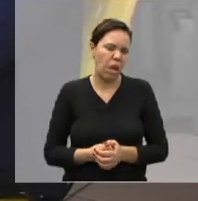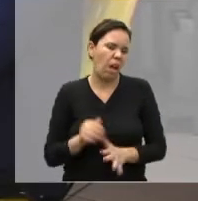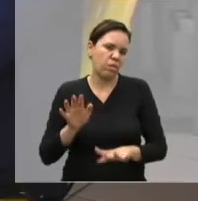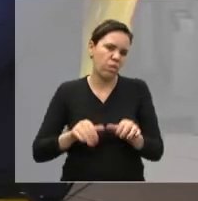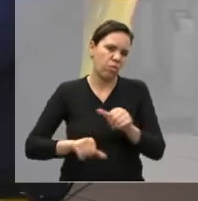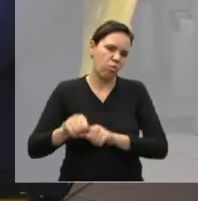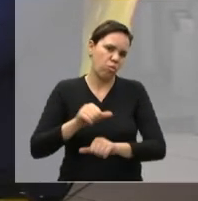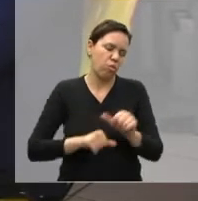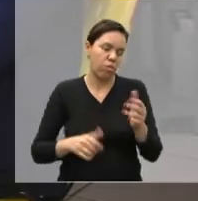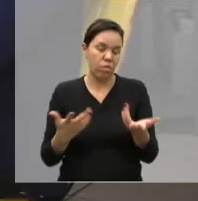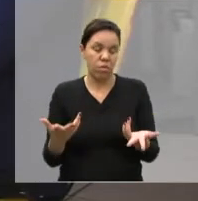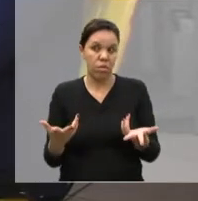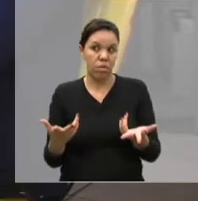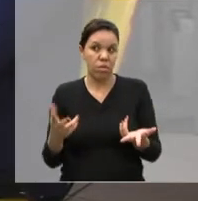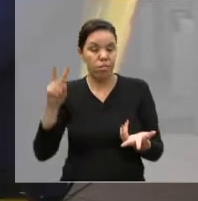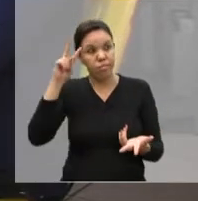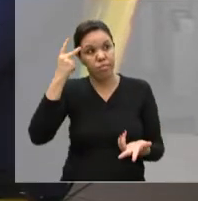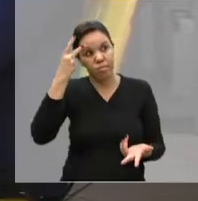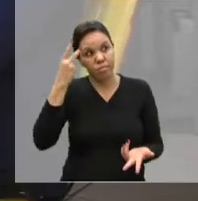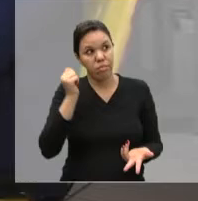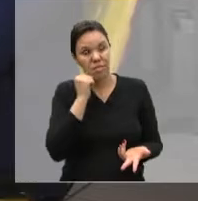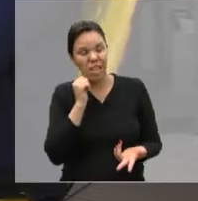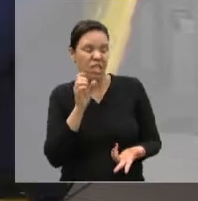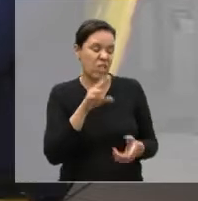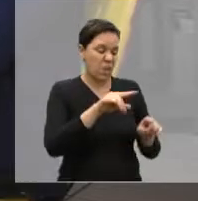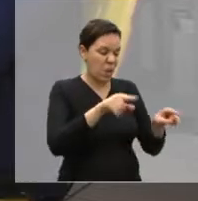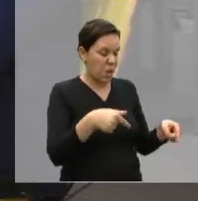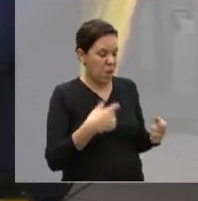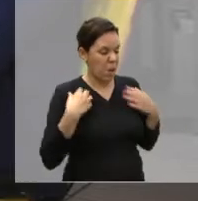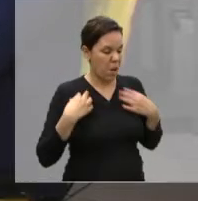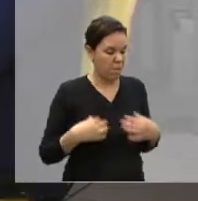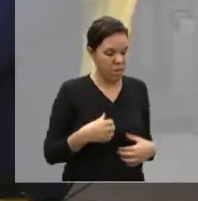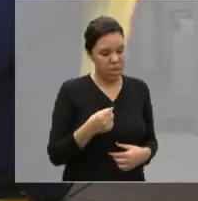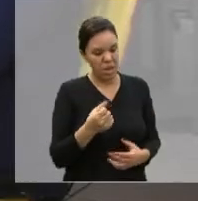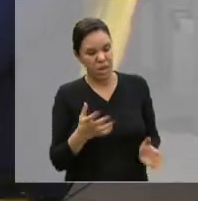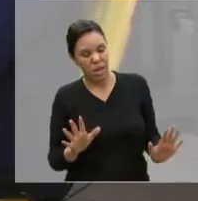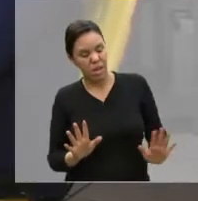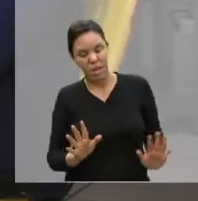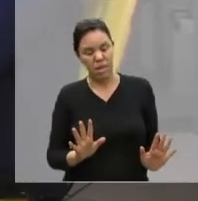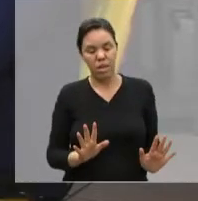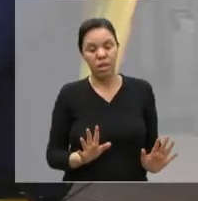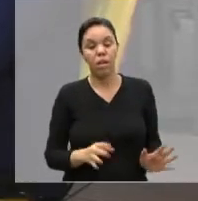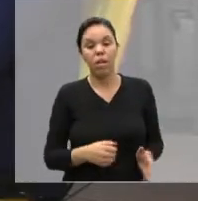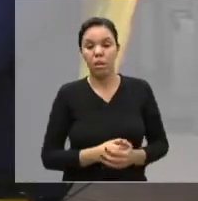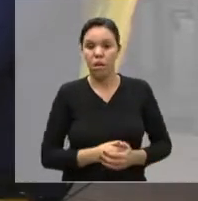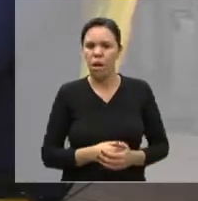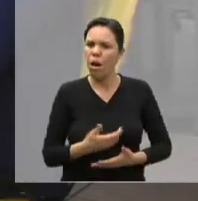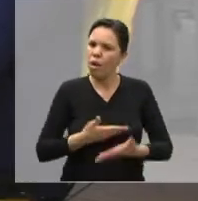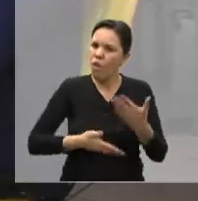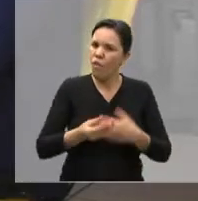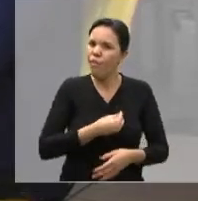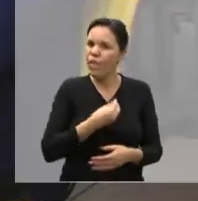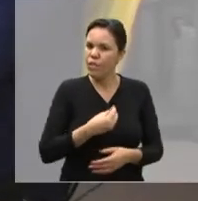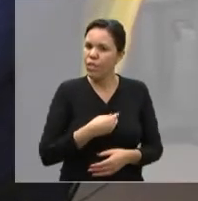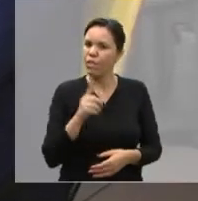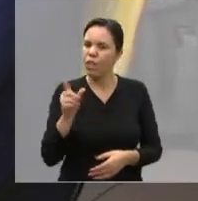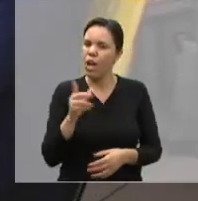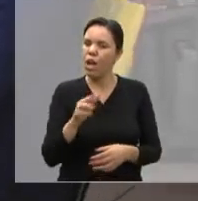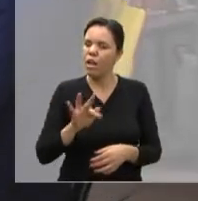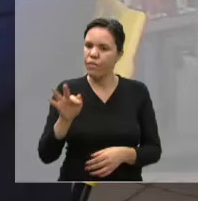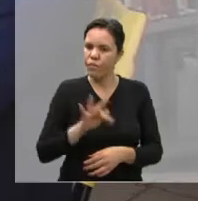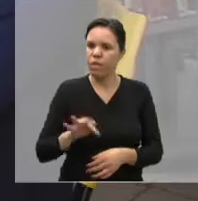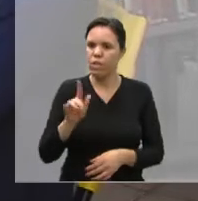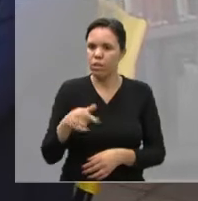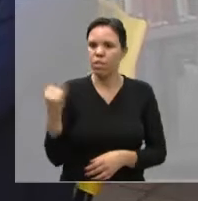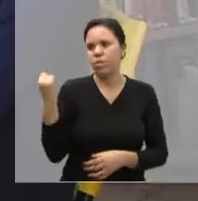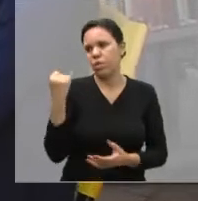acaba mudando o olhar sobre a ciência, né? Porque a gente pensa, é laboratório, é jaleco branco, é muito além disso. Então esse convívio é bastante importante.